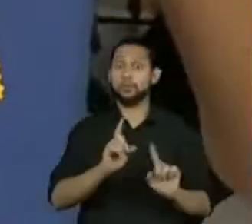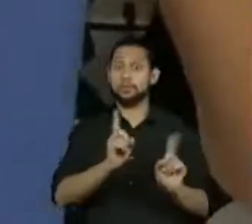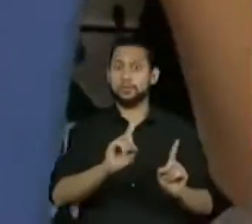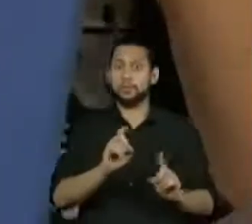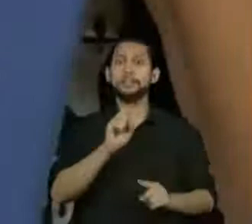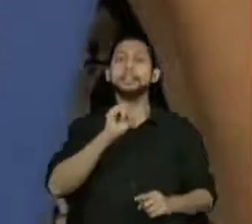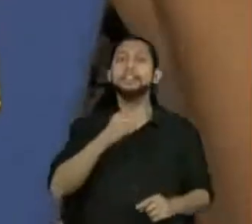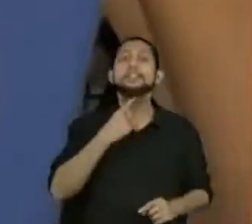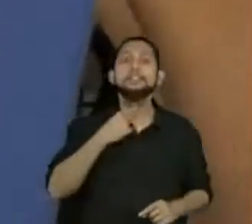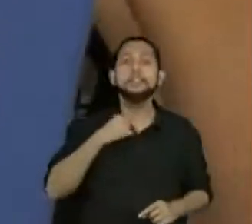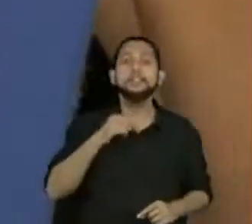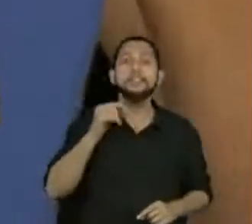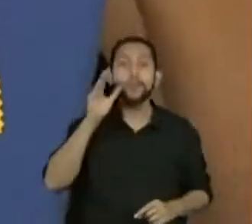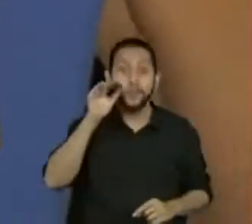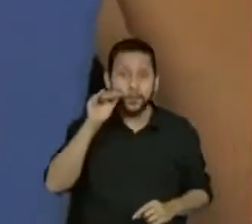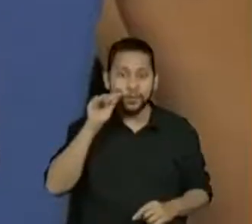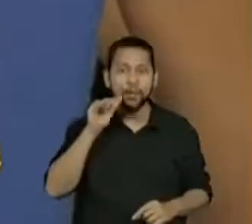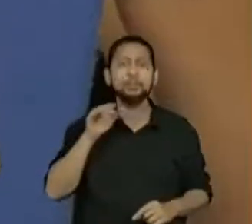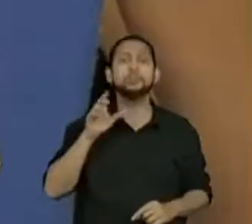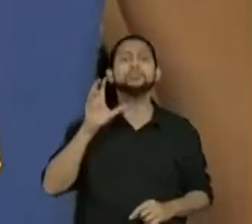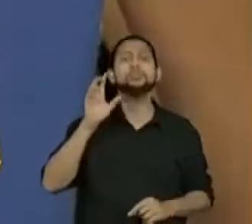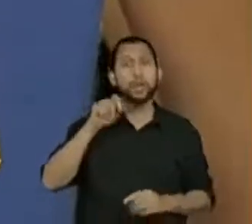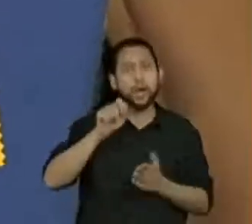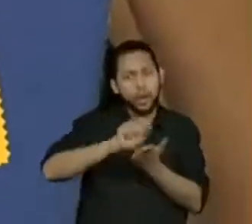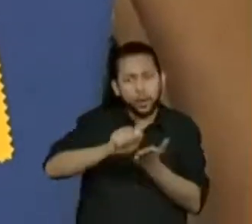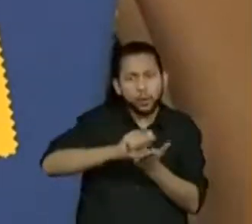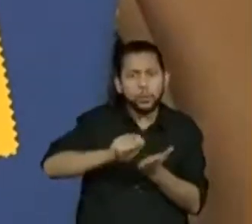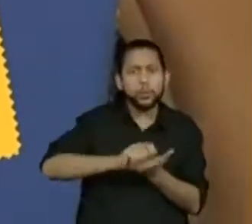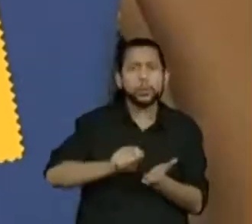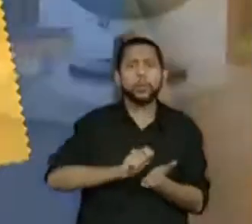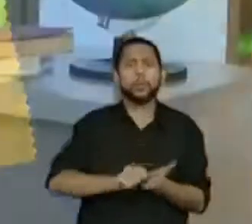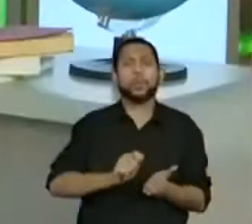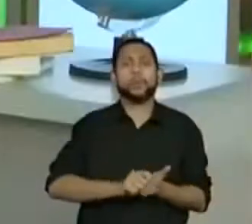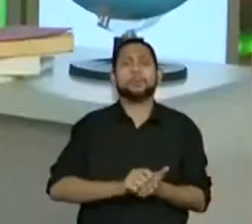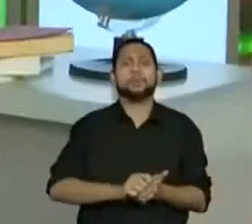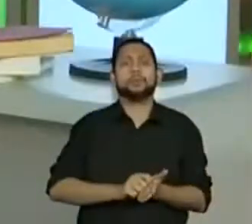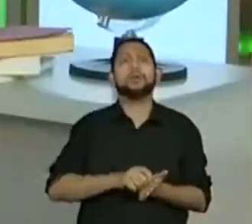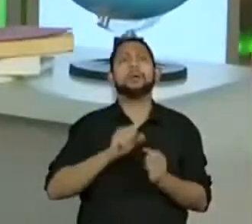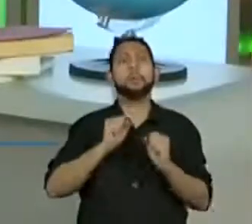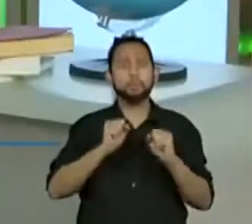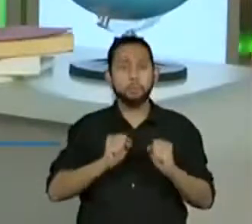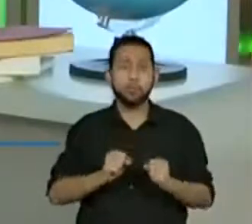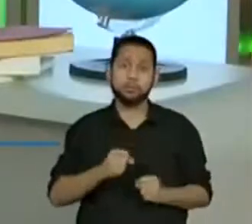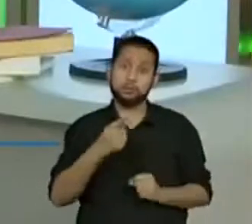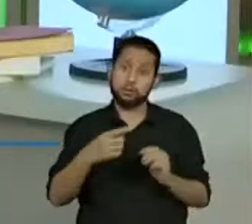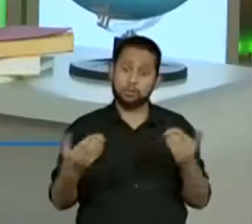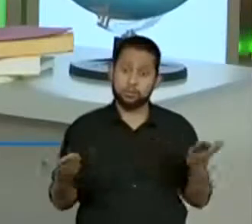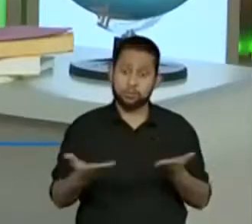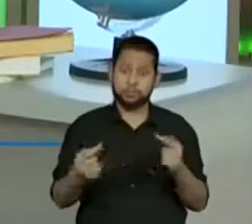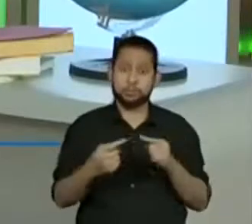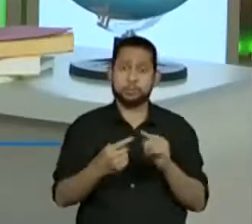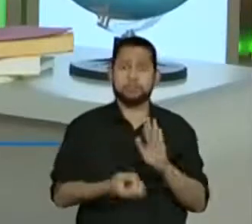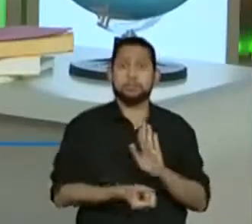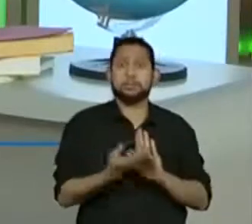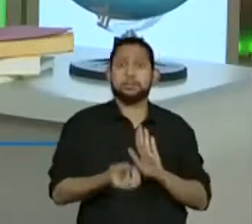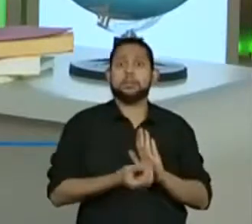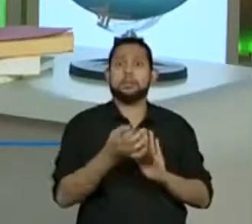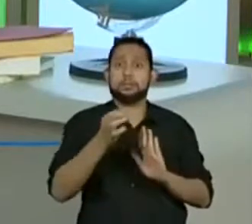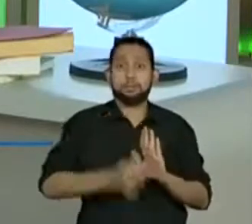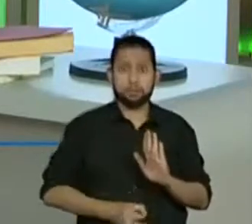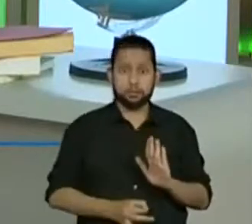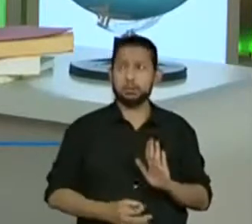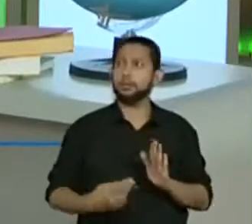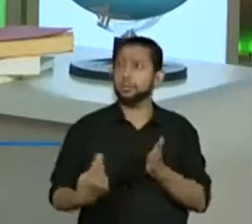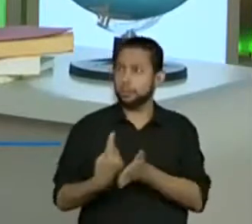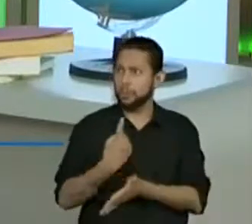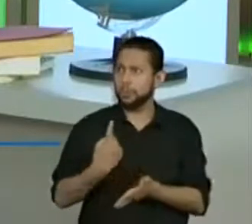quem quiser ir atrás já anotar o Nosso repertório Isso faz parte do Ceará o sim tem